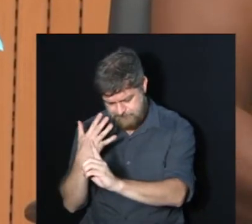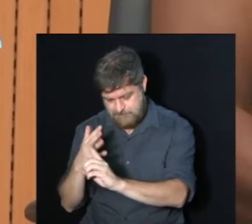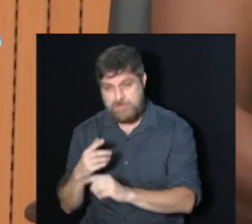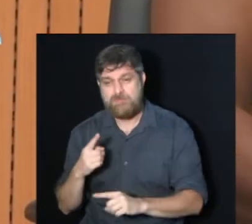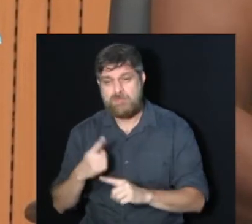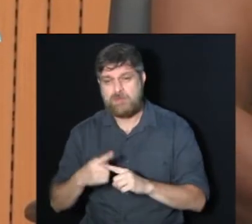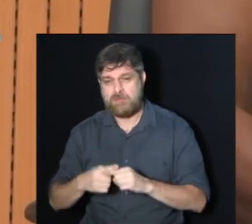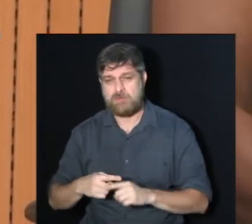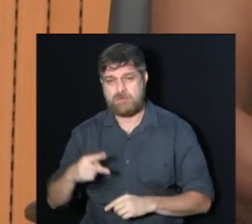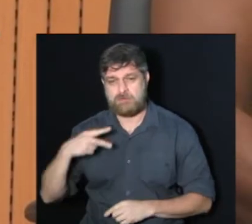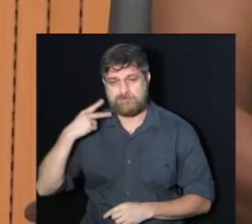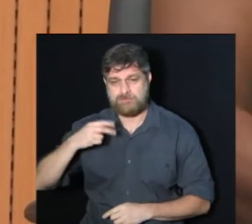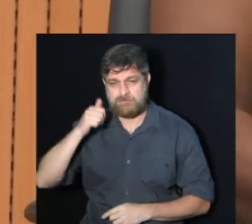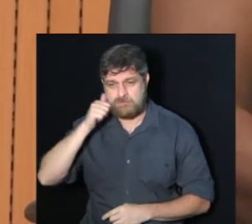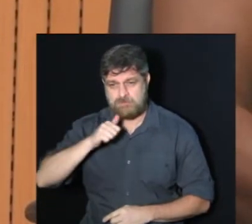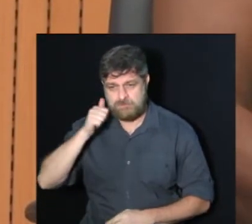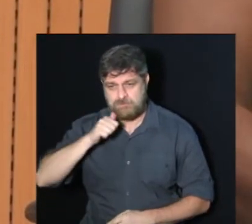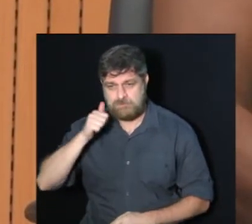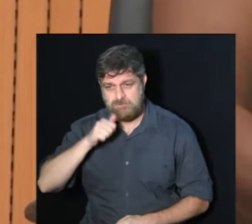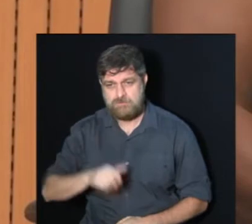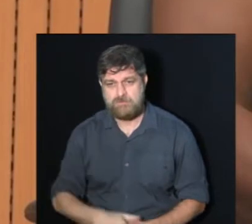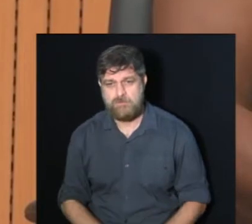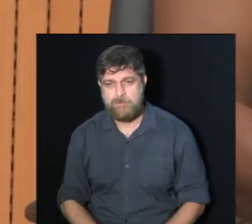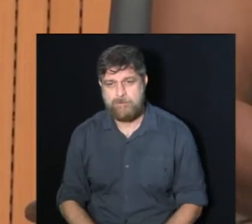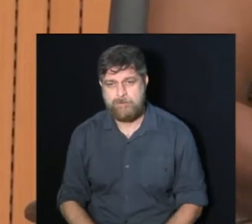a vereadora